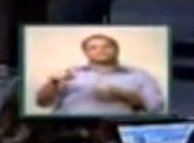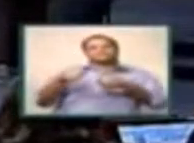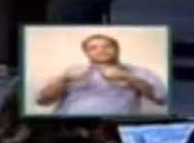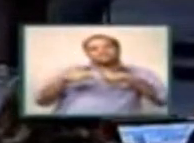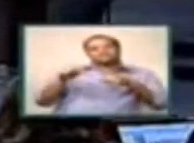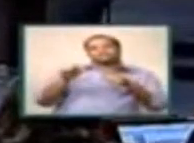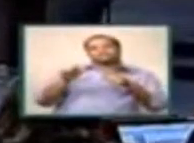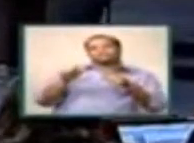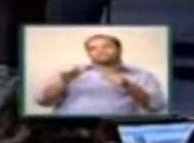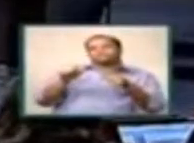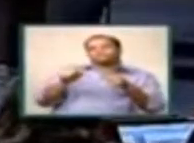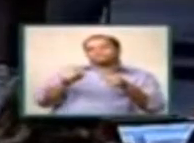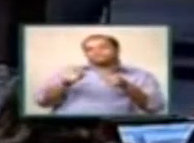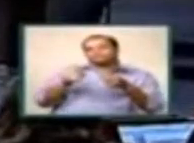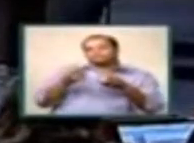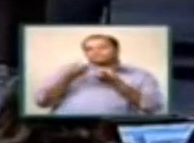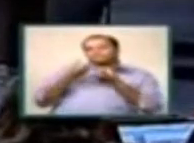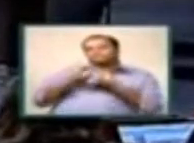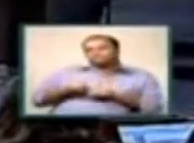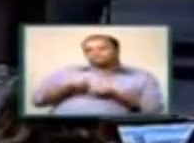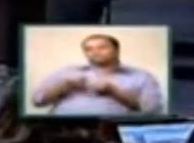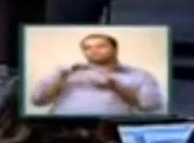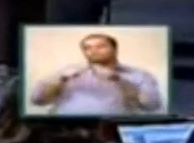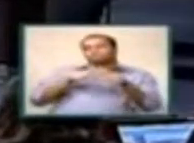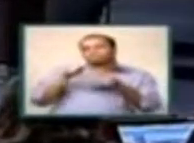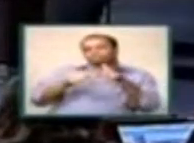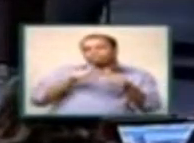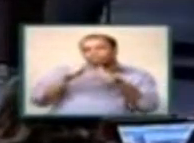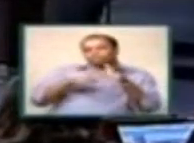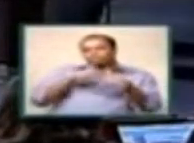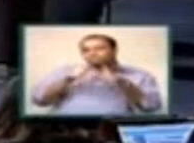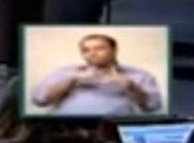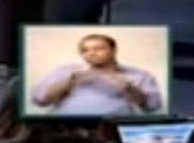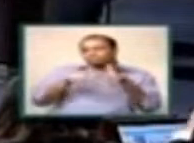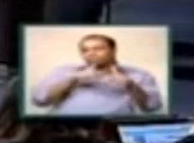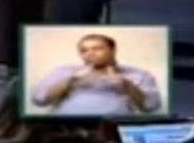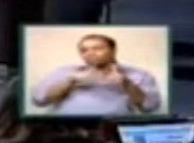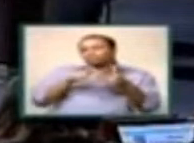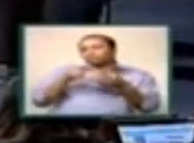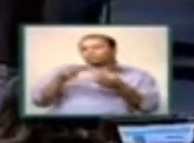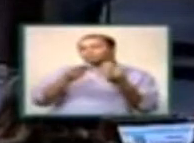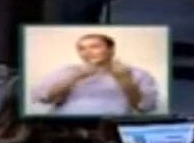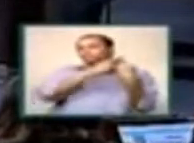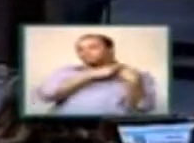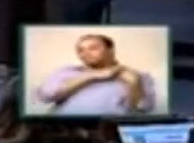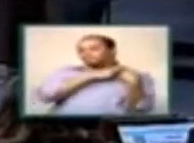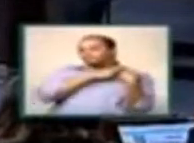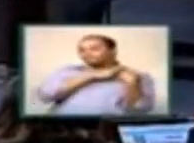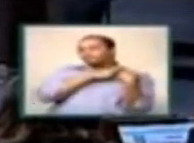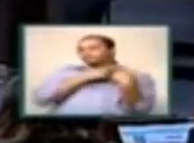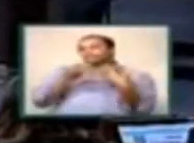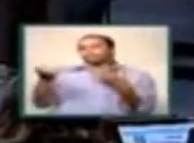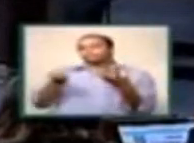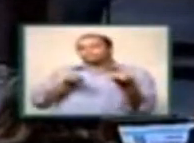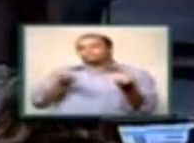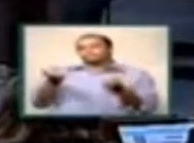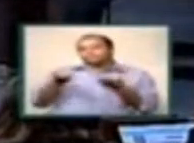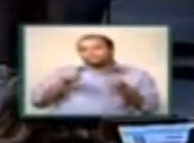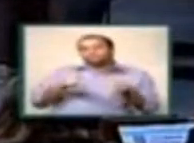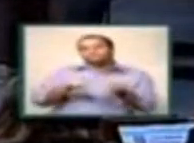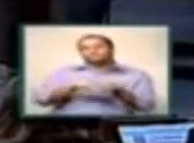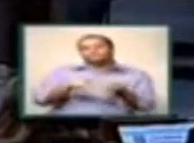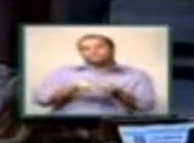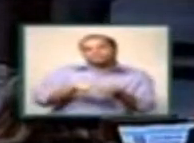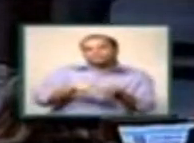finalmente engajado em um aspecto que diz respeito às suas responsabilidades históricas em relação